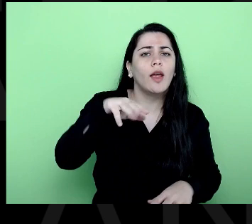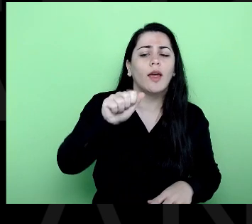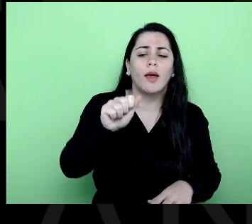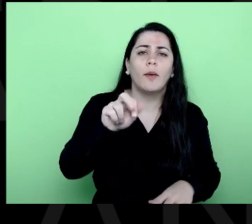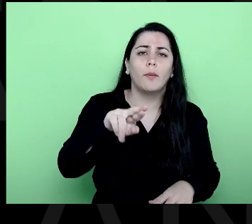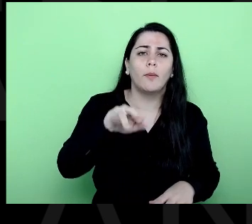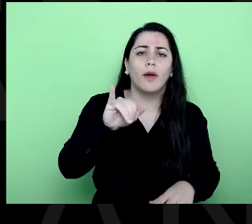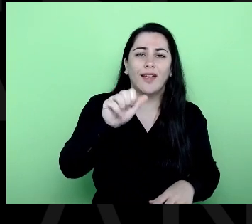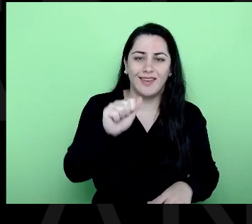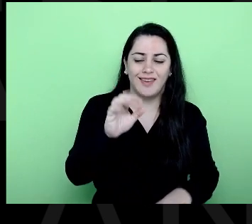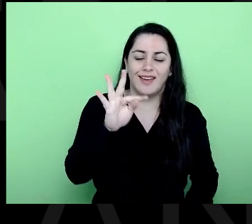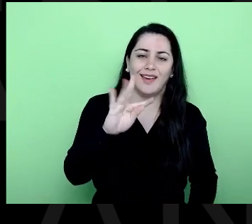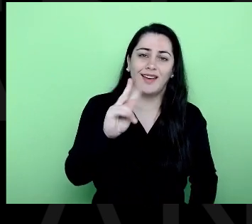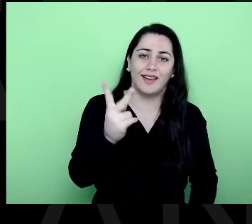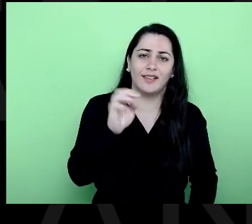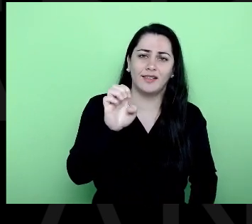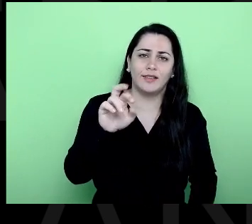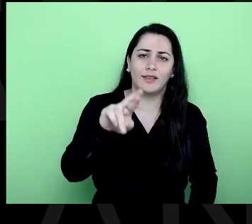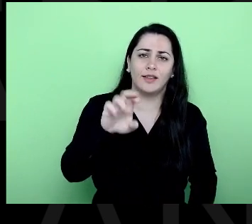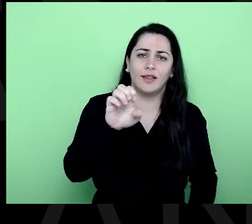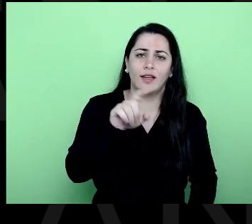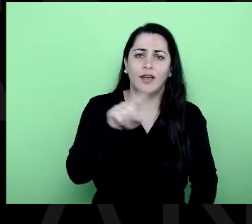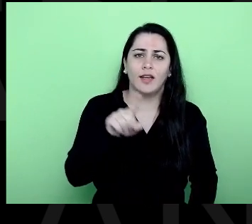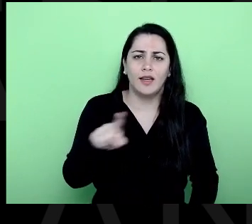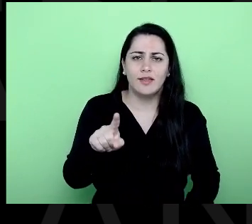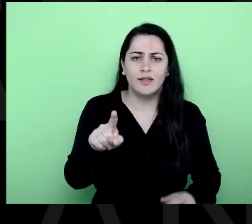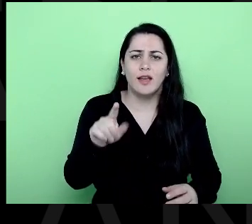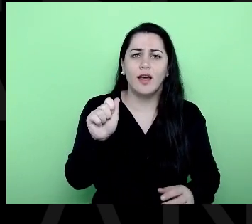64? E o exílio?